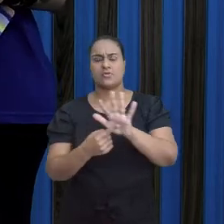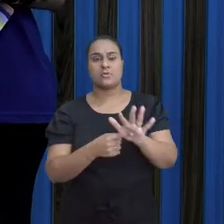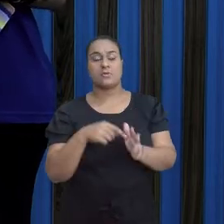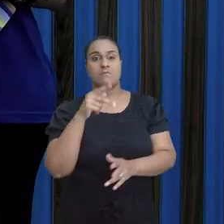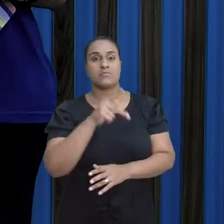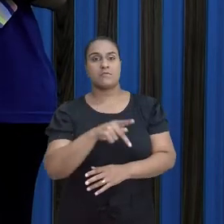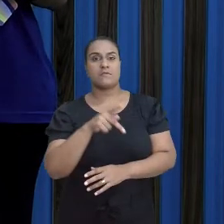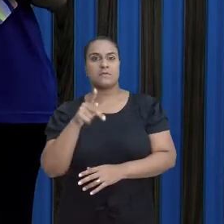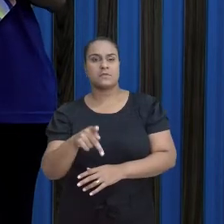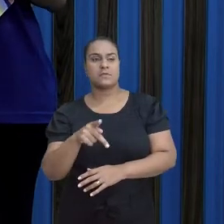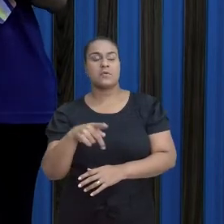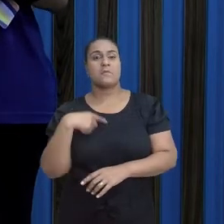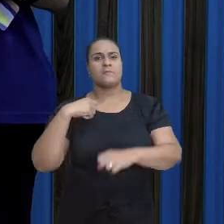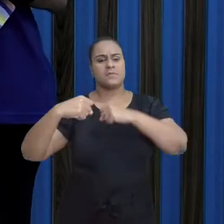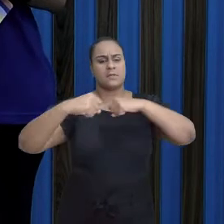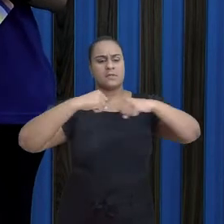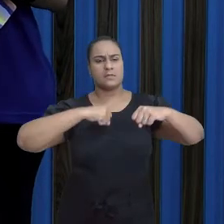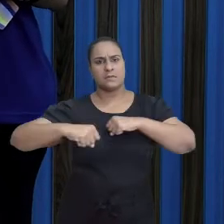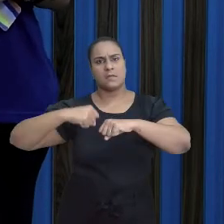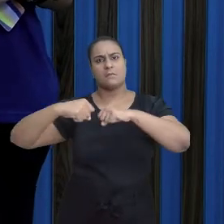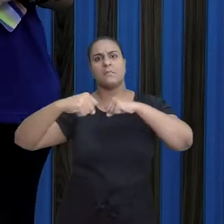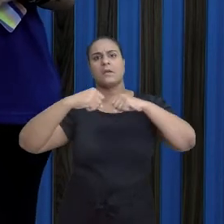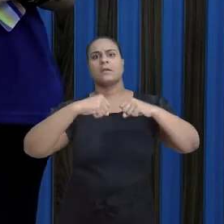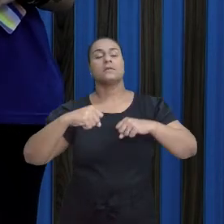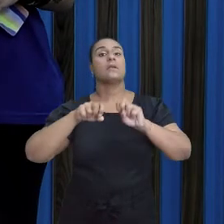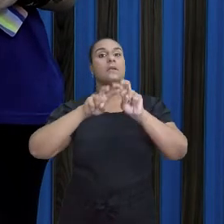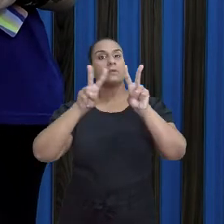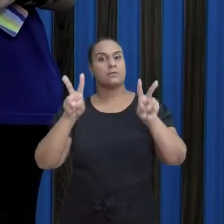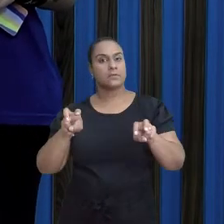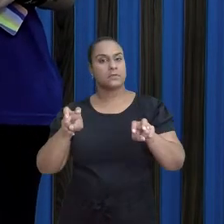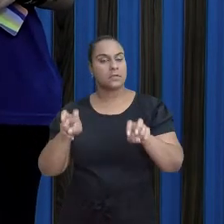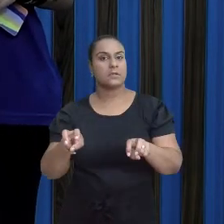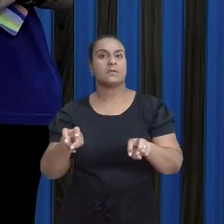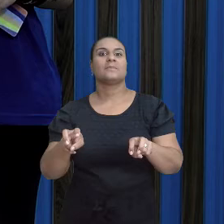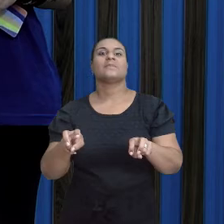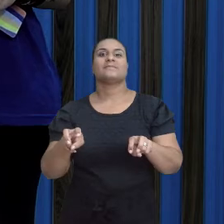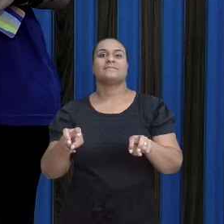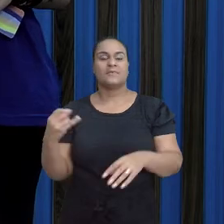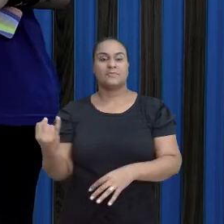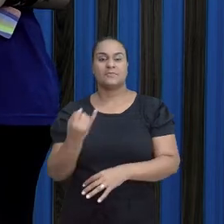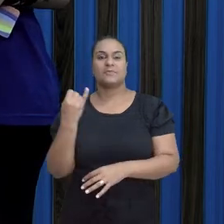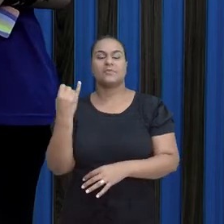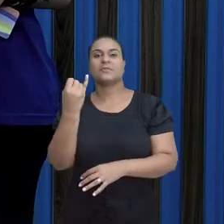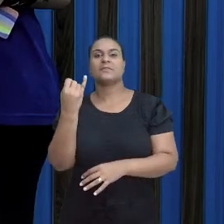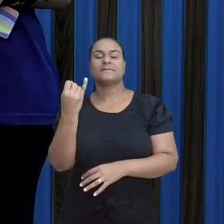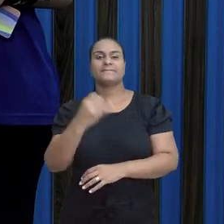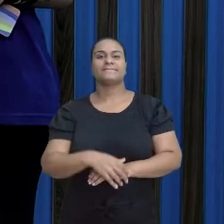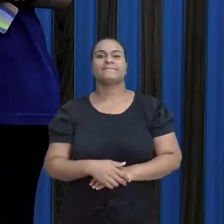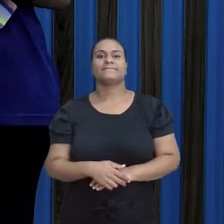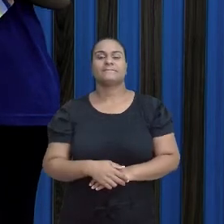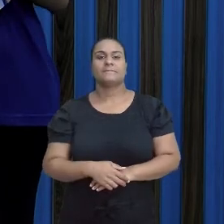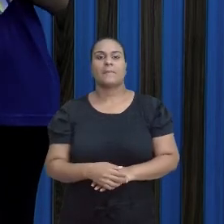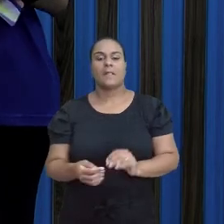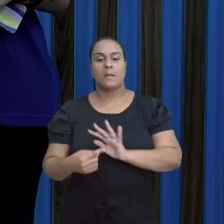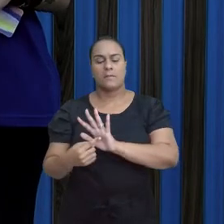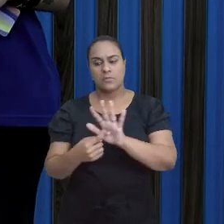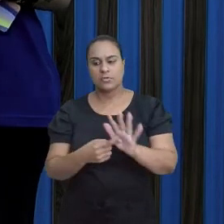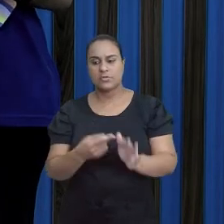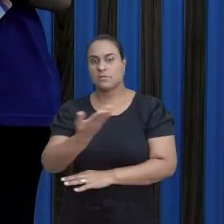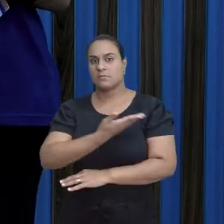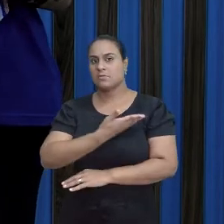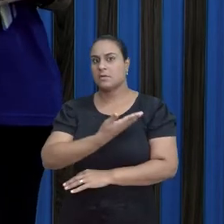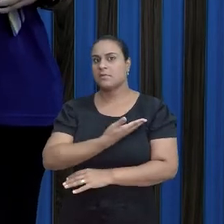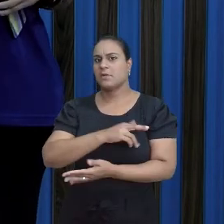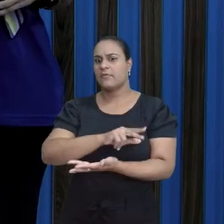professor possa discutir, né, dentro das aulas, que vocês possam trazer isso para os seus colegas